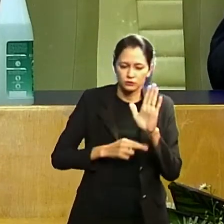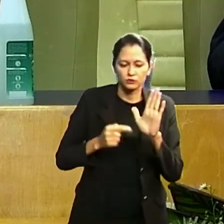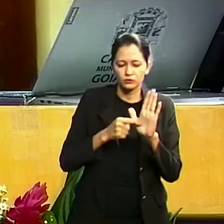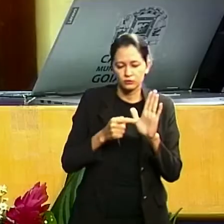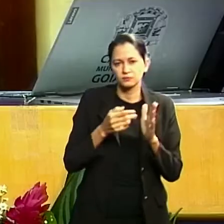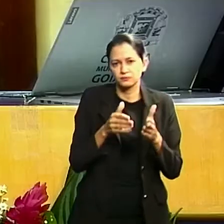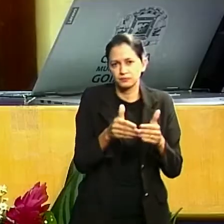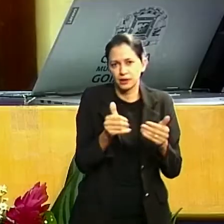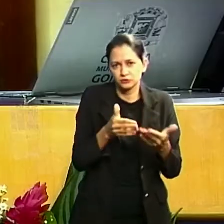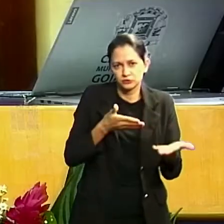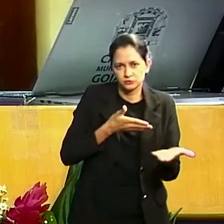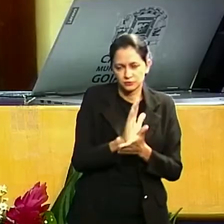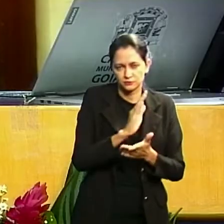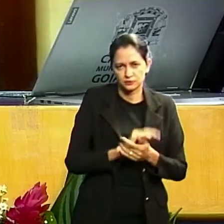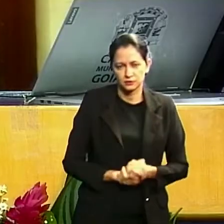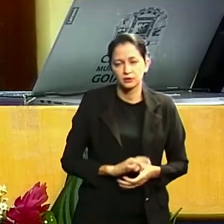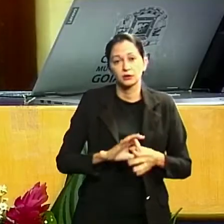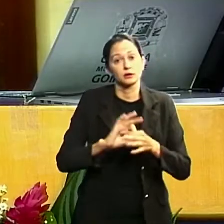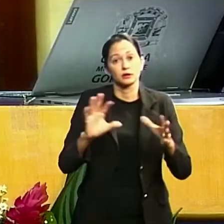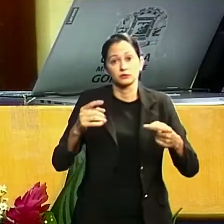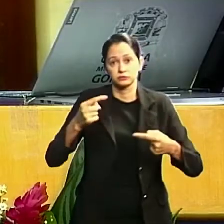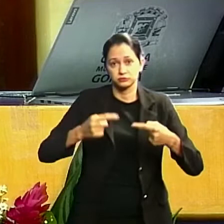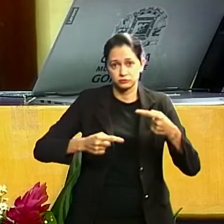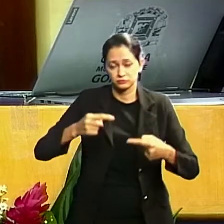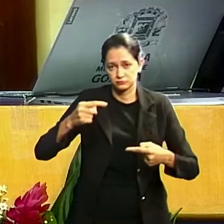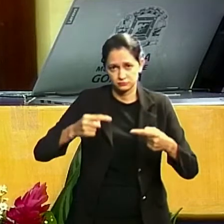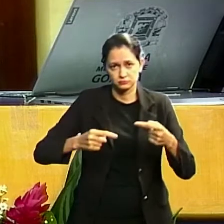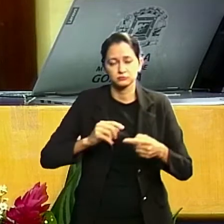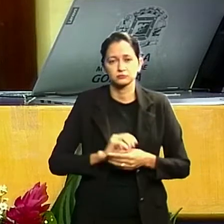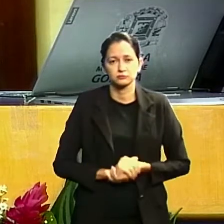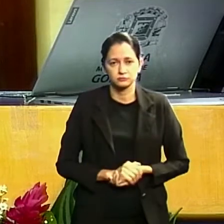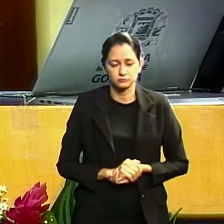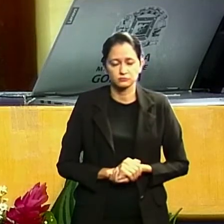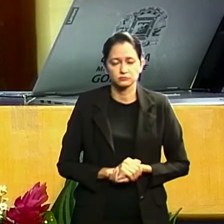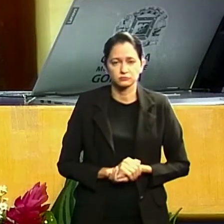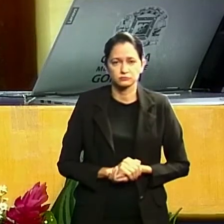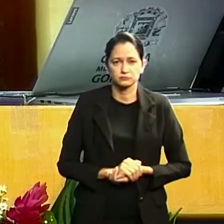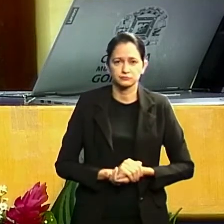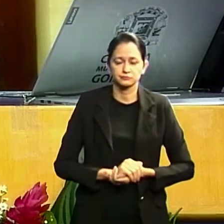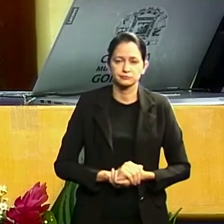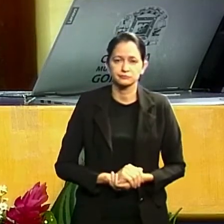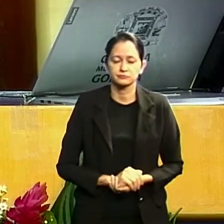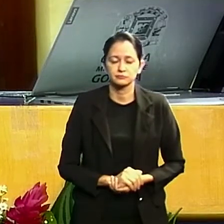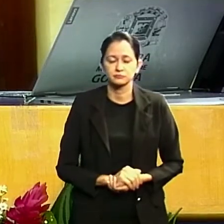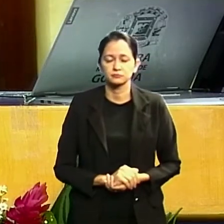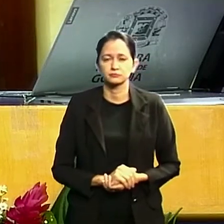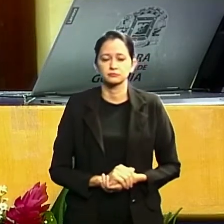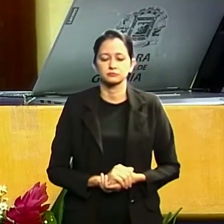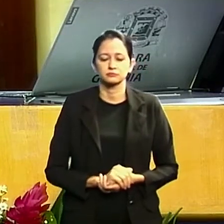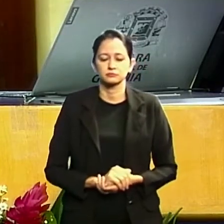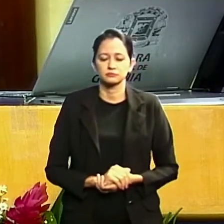Em discussão, está em discussão.